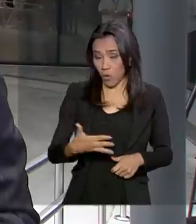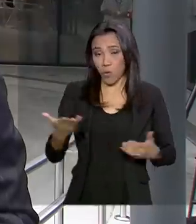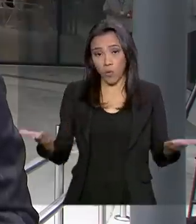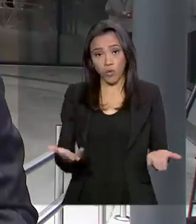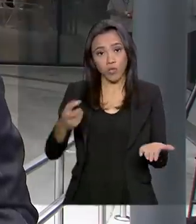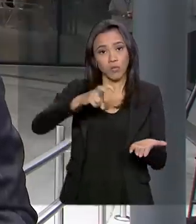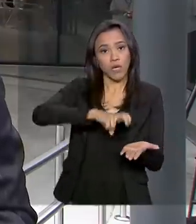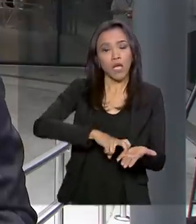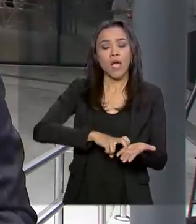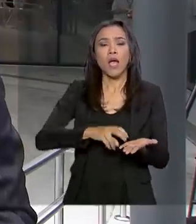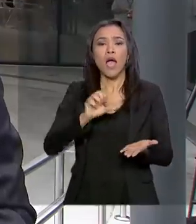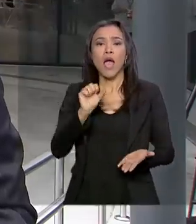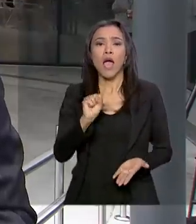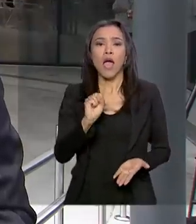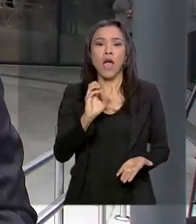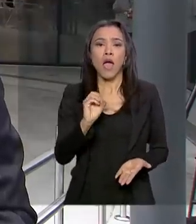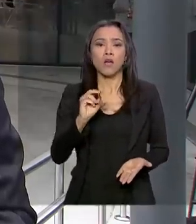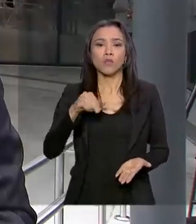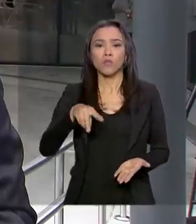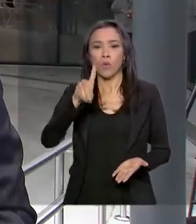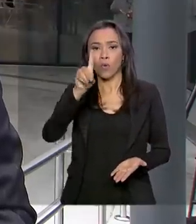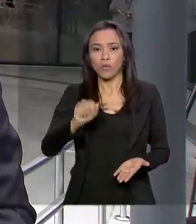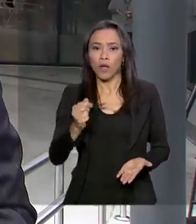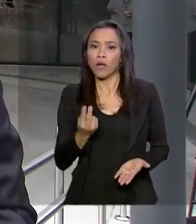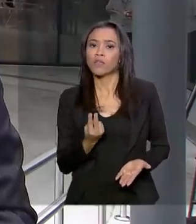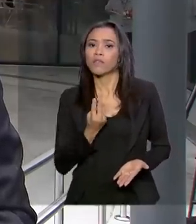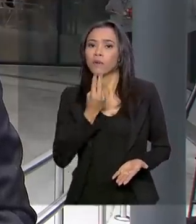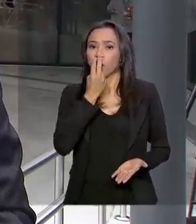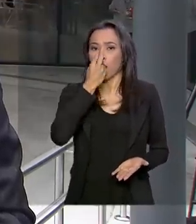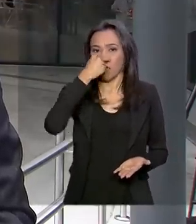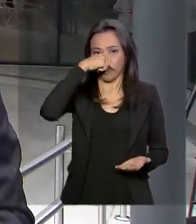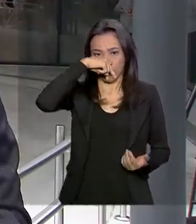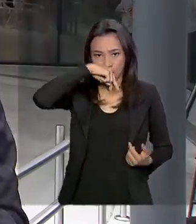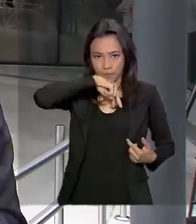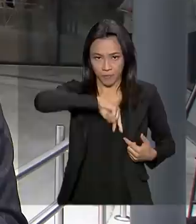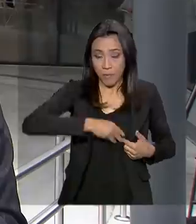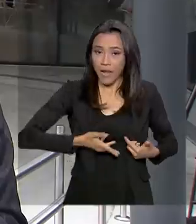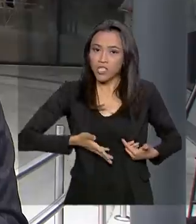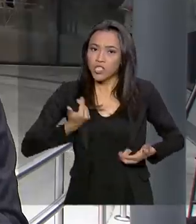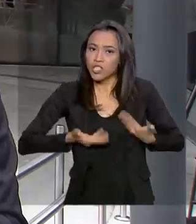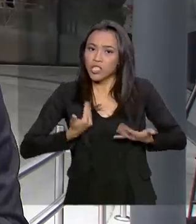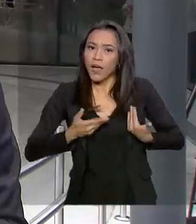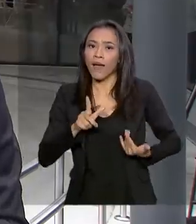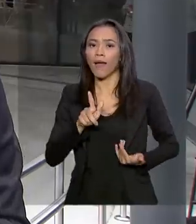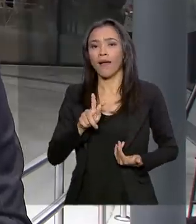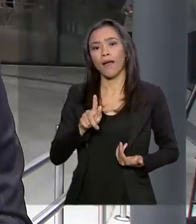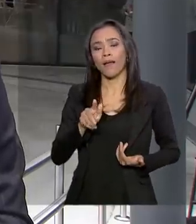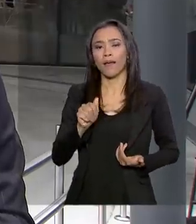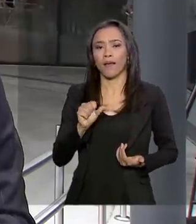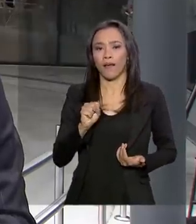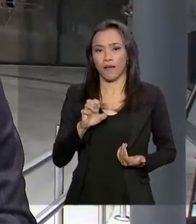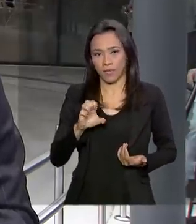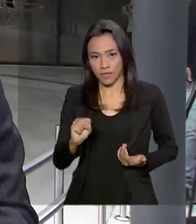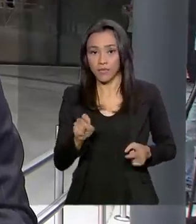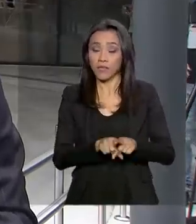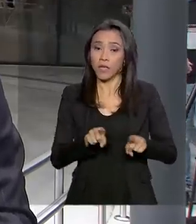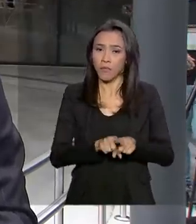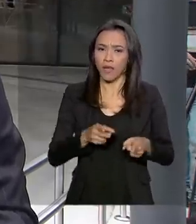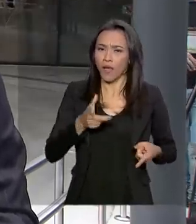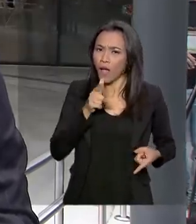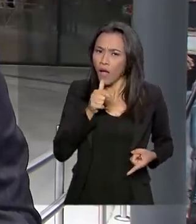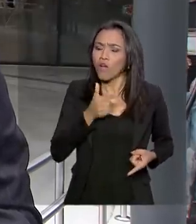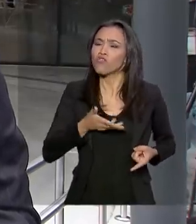a sonda nasogástrica que havia sido colocada para a retirada de gases e líquidos do estômago